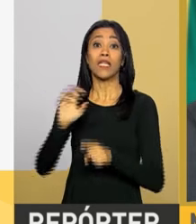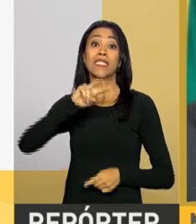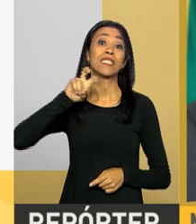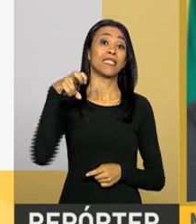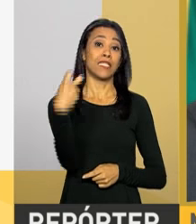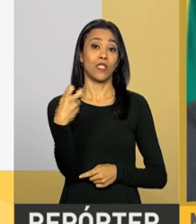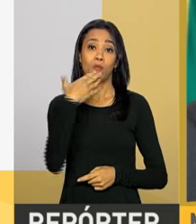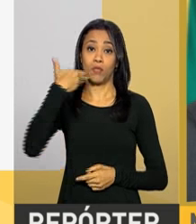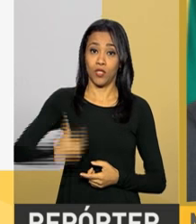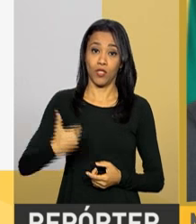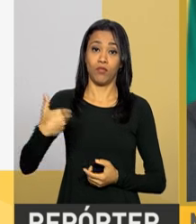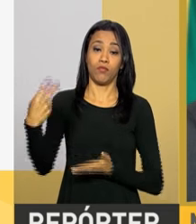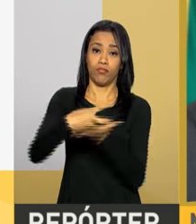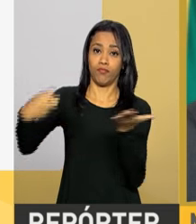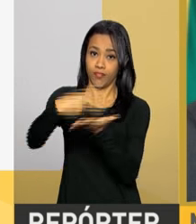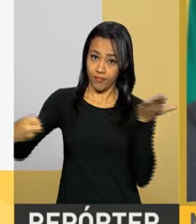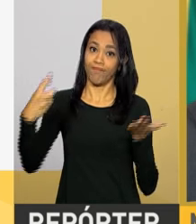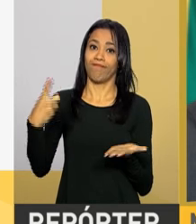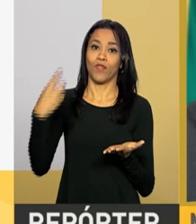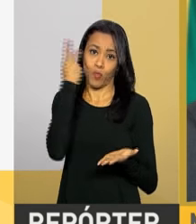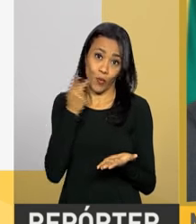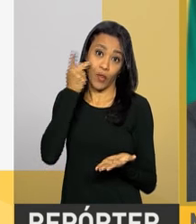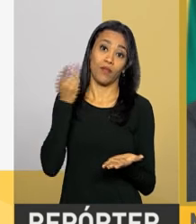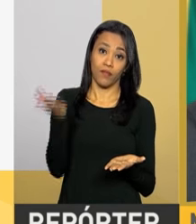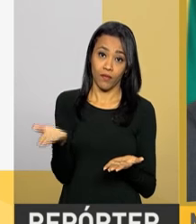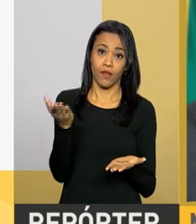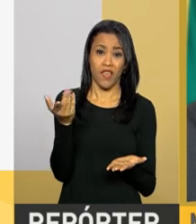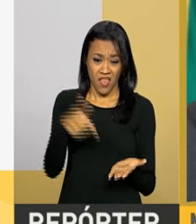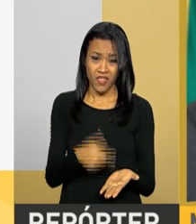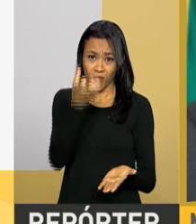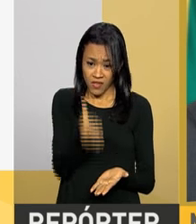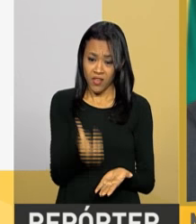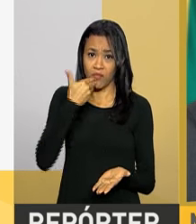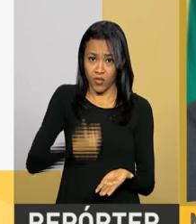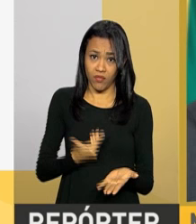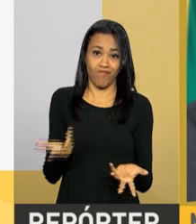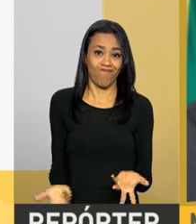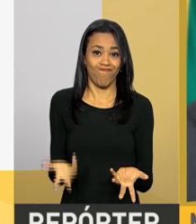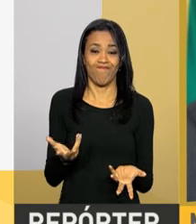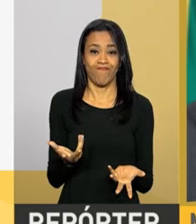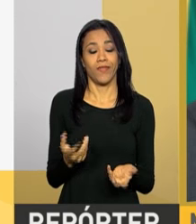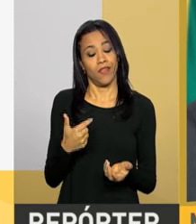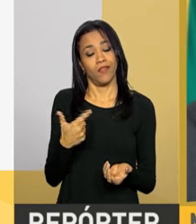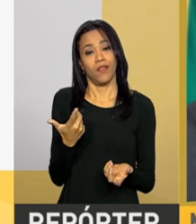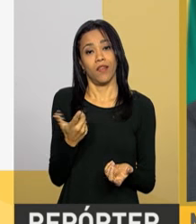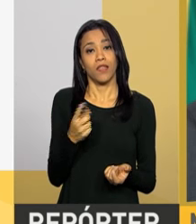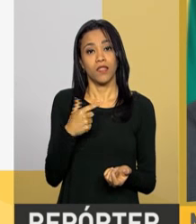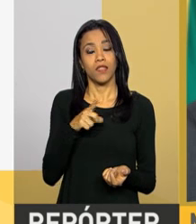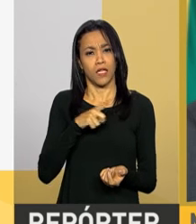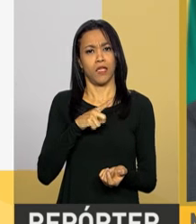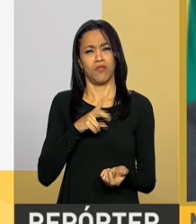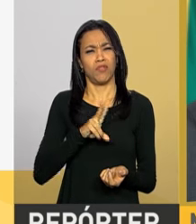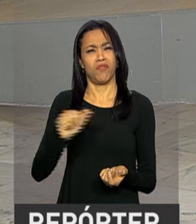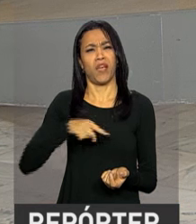de impeach do procurador-geral não é este se não me engano é o sexto é o sexto pedido que tenho tenho a sensação de que